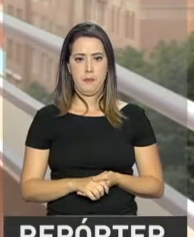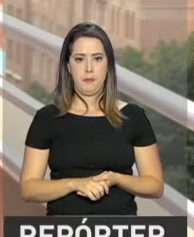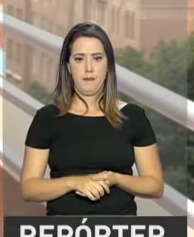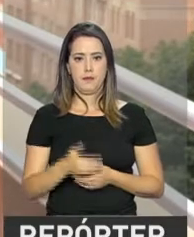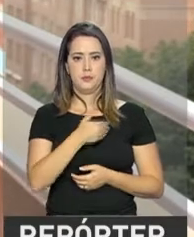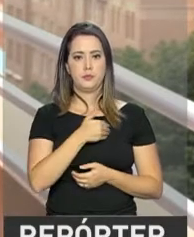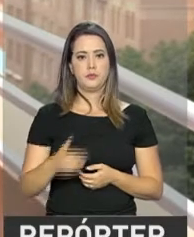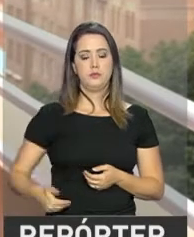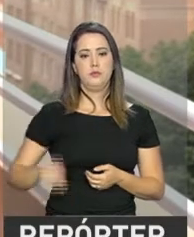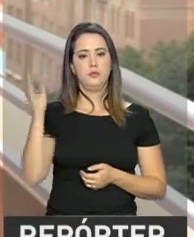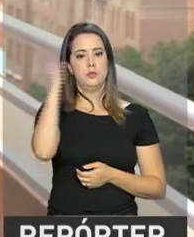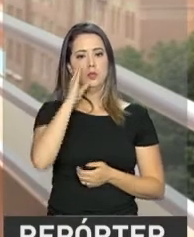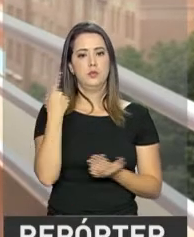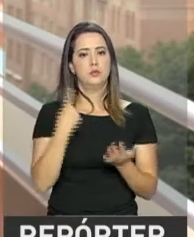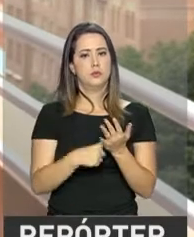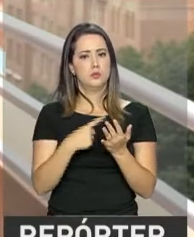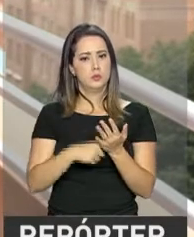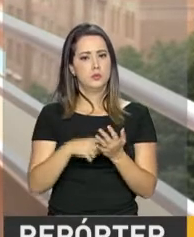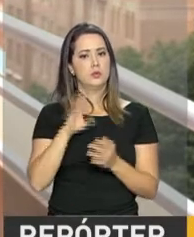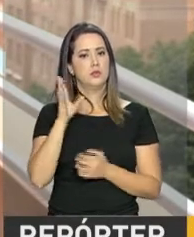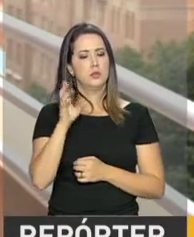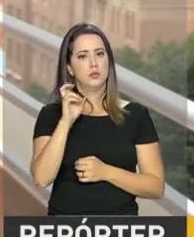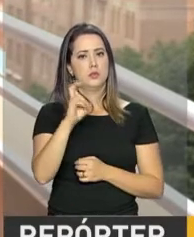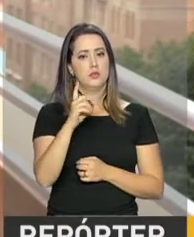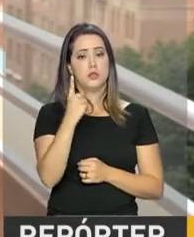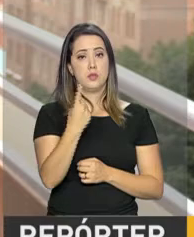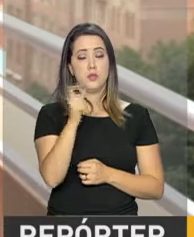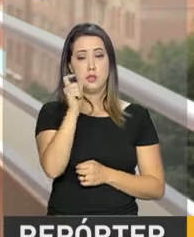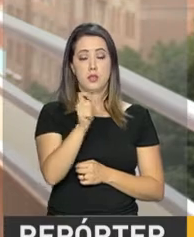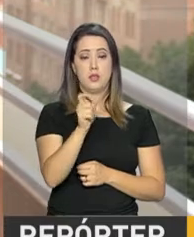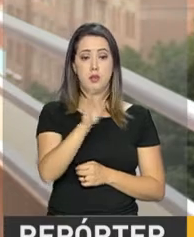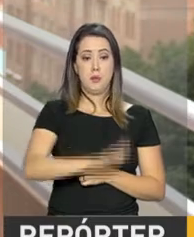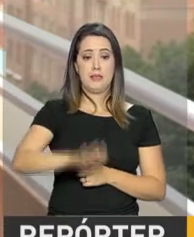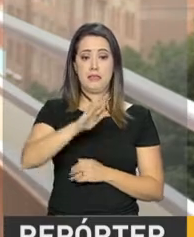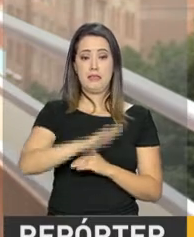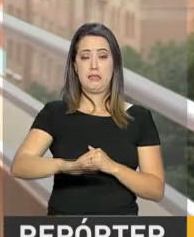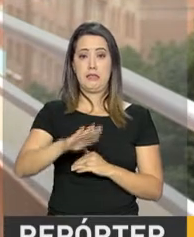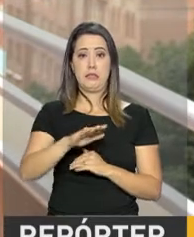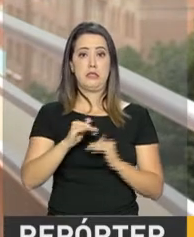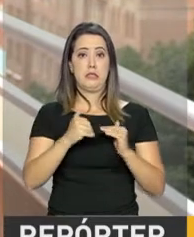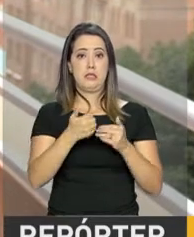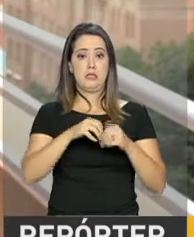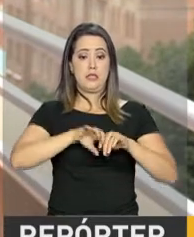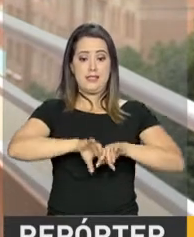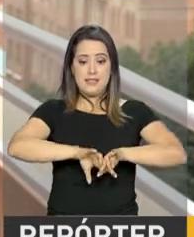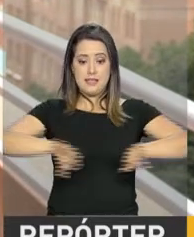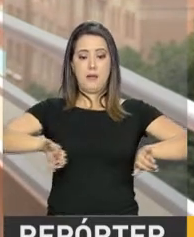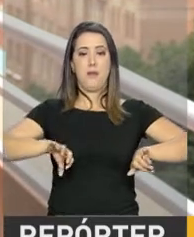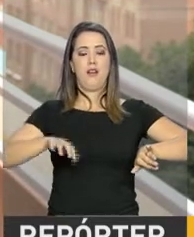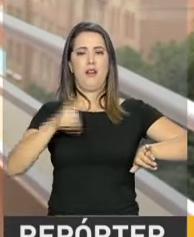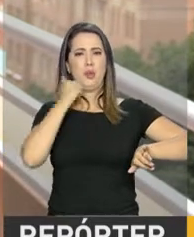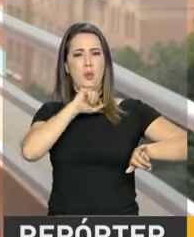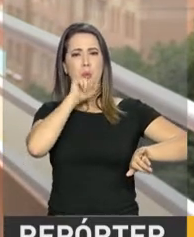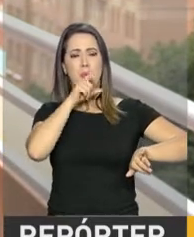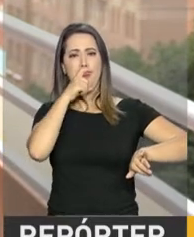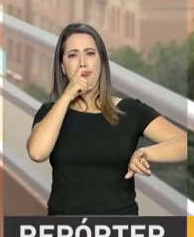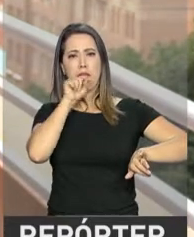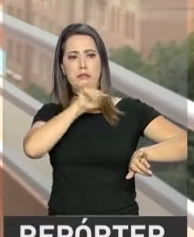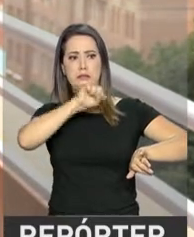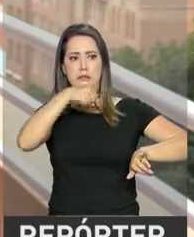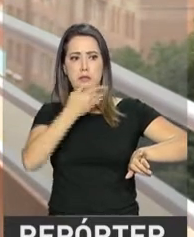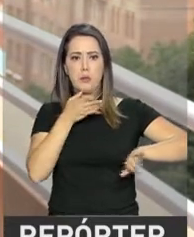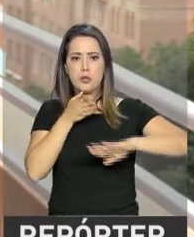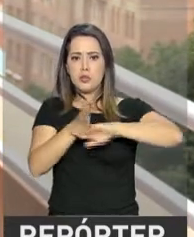O governo brasileiro confirmou que são 51 crianças brasileiras separadas dos pais nos Estados Unidos depois de terem